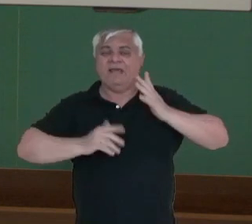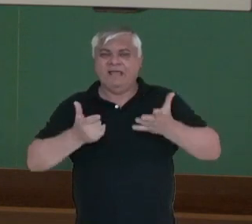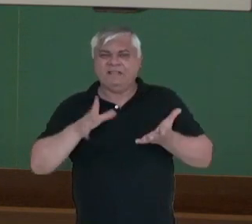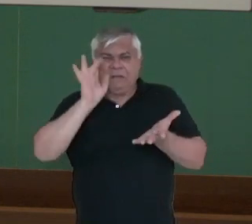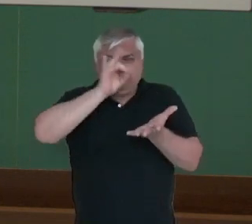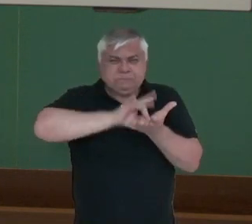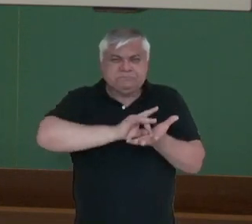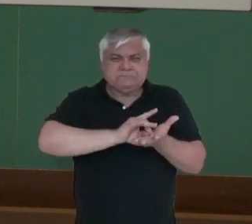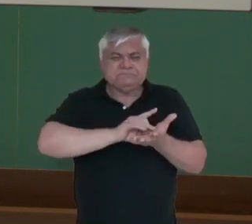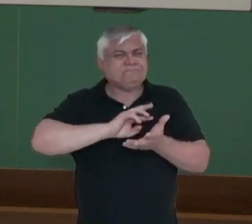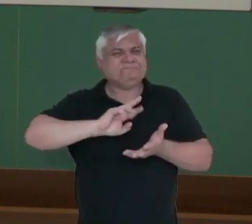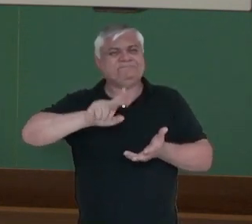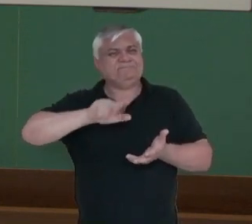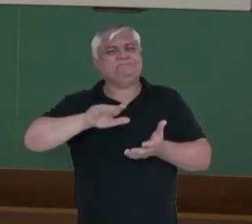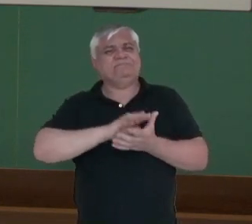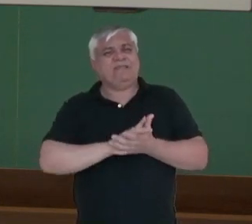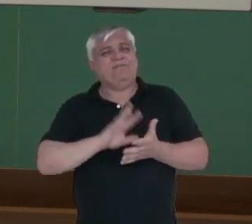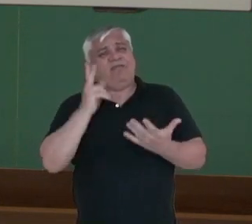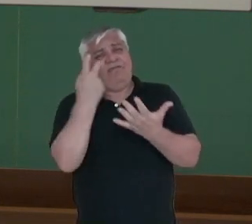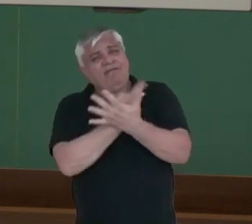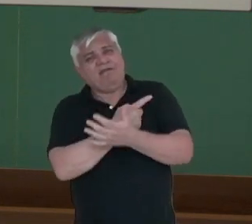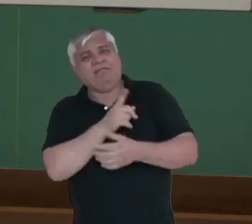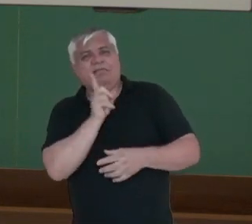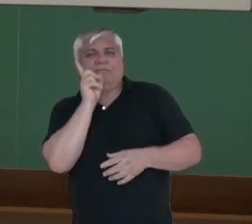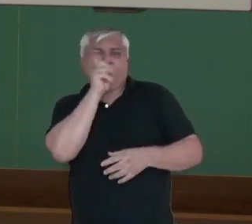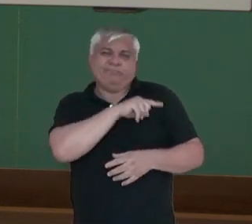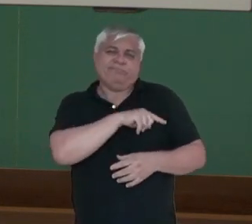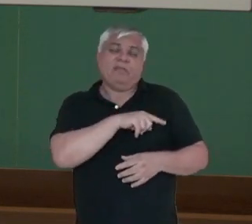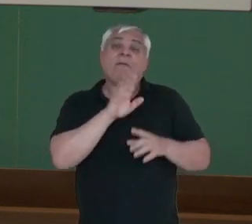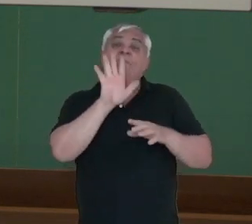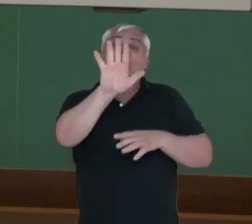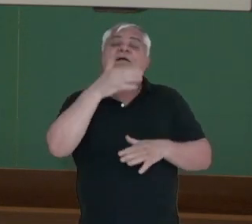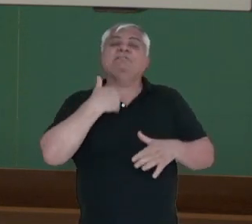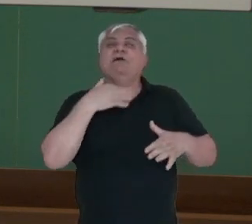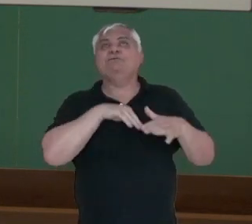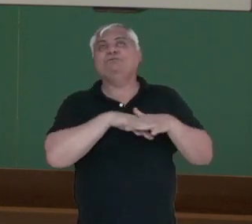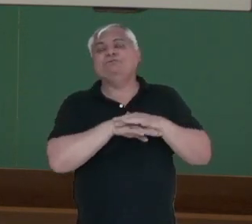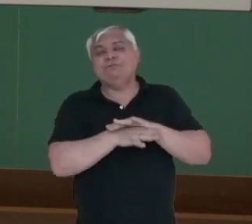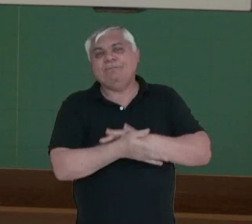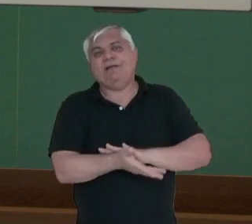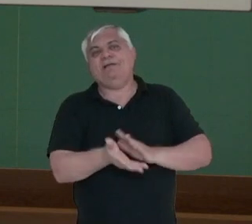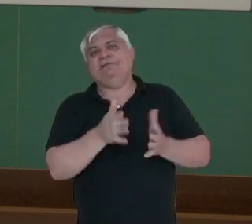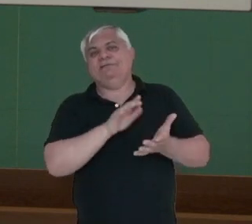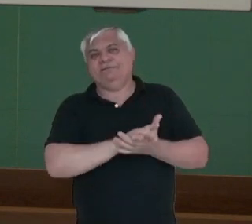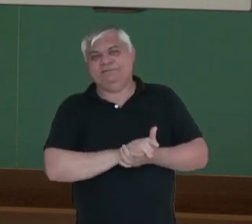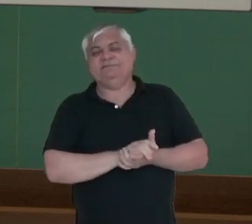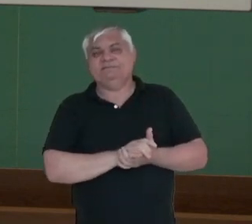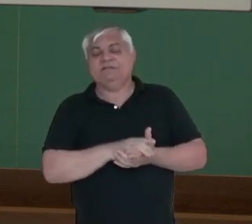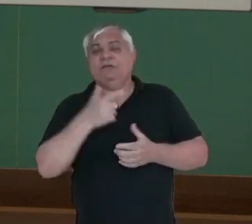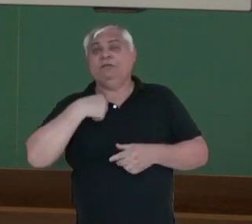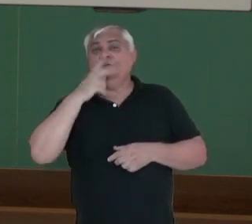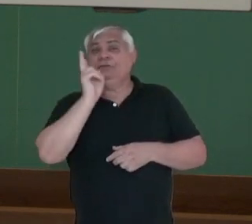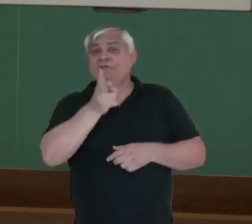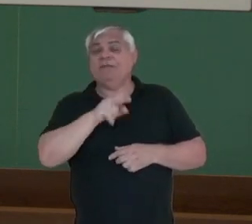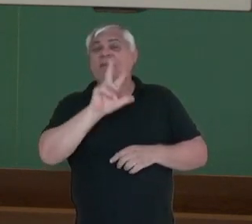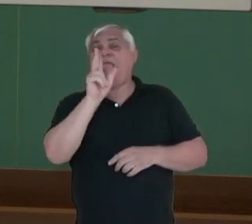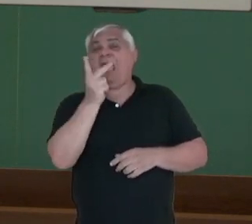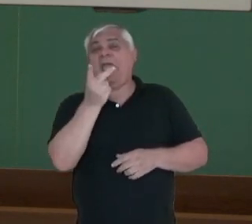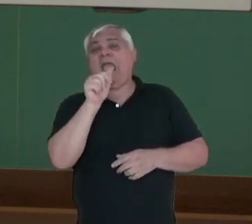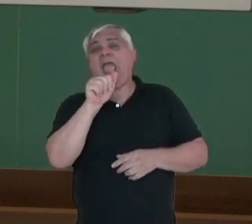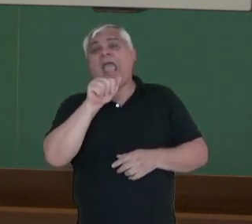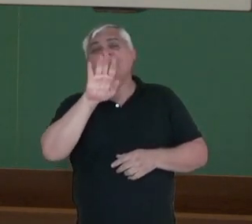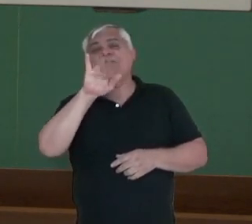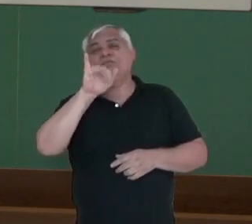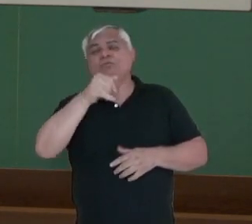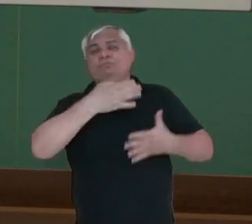confirmam muitas vezes, né? A gente faz isso por força do hábito, por força da crença. O hábito nos dá certa